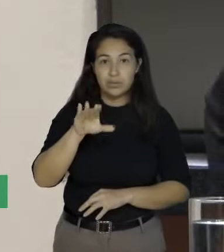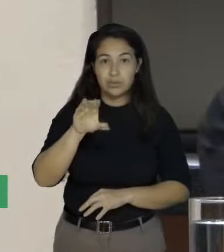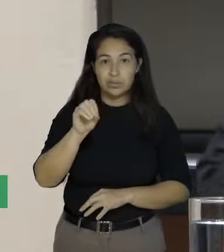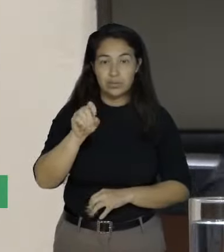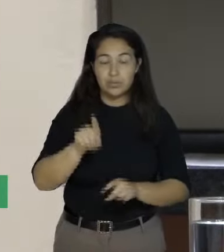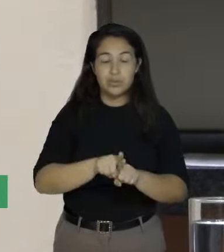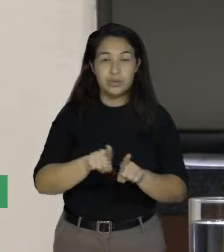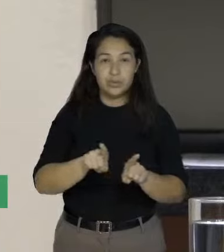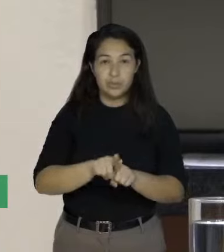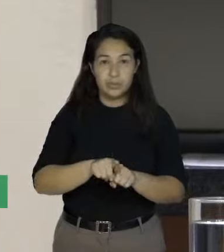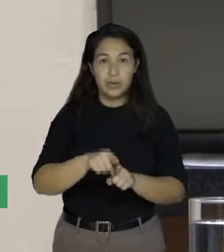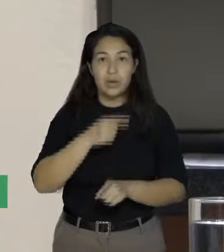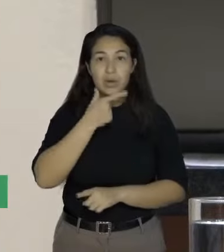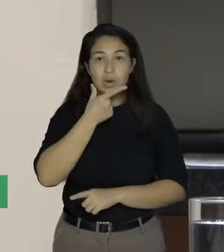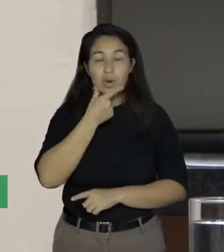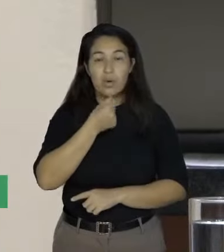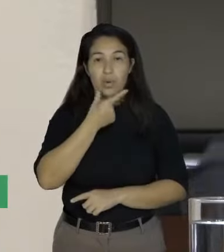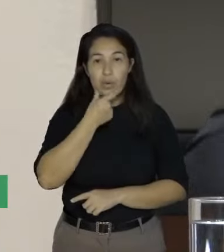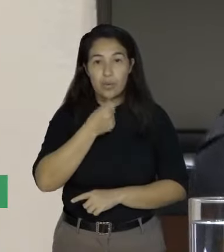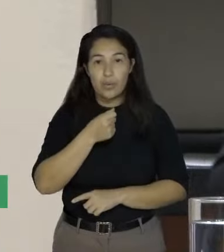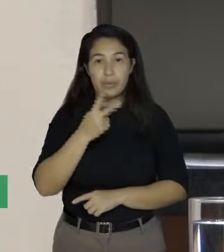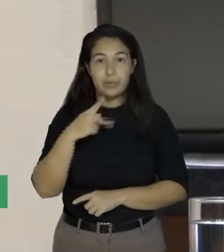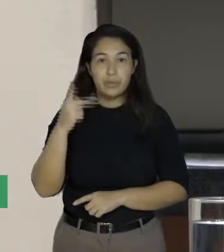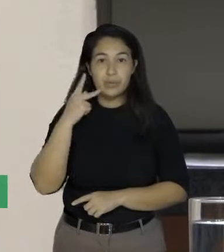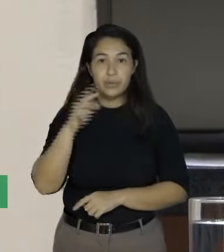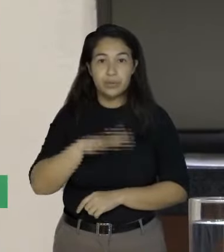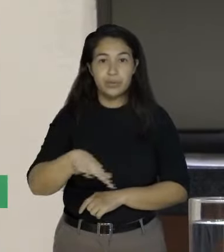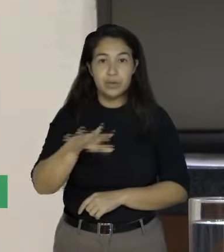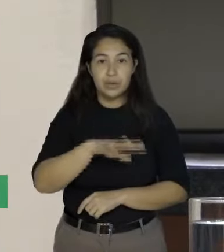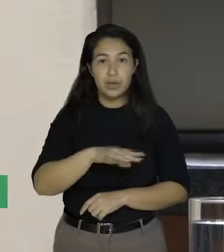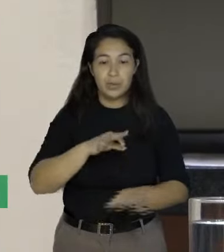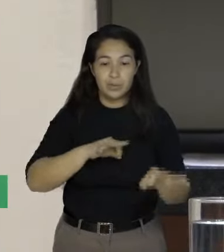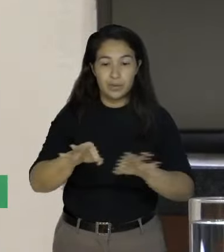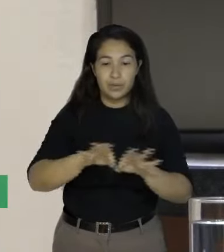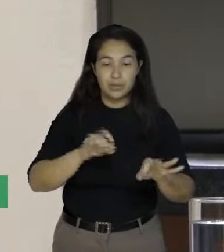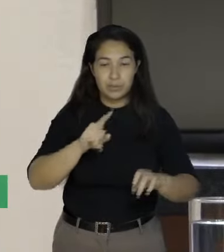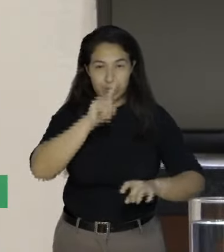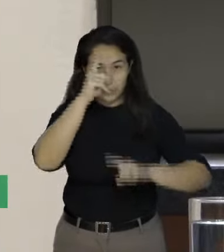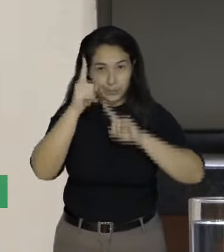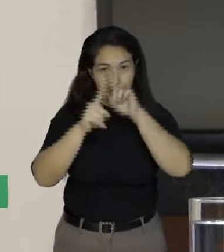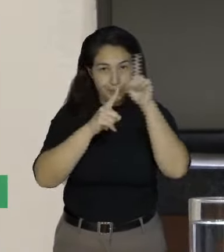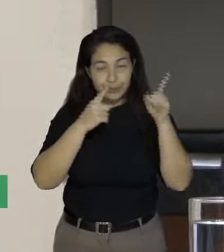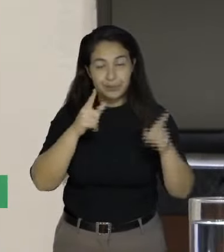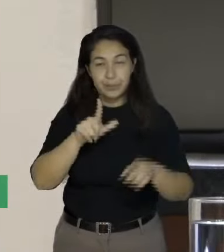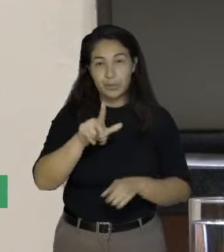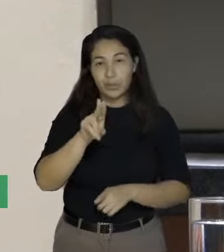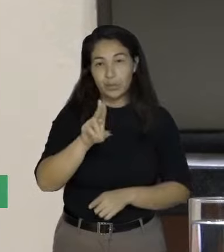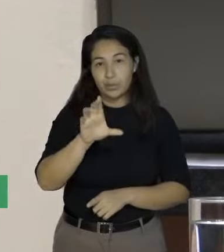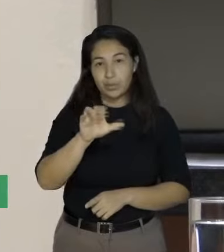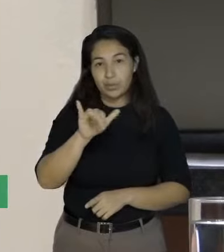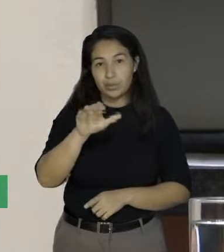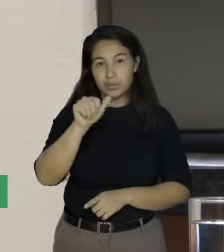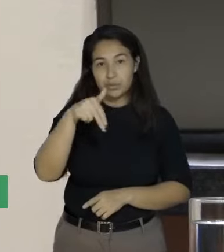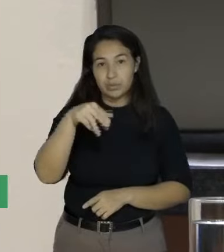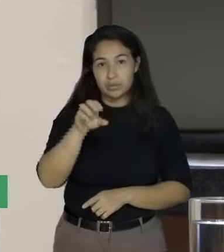Excelentíssimo Senhor sou procurador-geral de planejamento e inovação Dr Luciano nascem